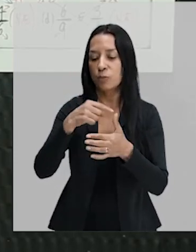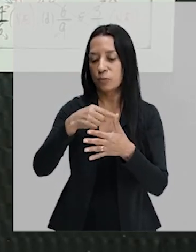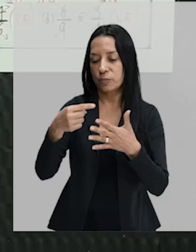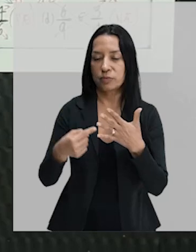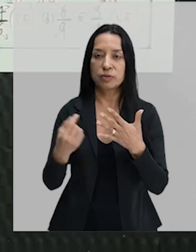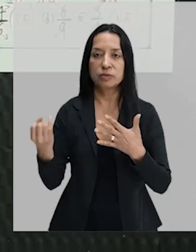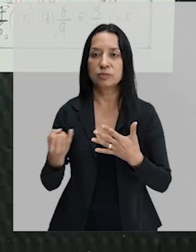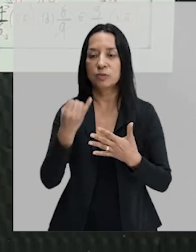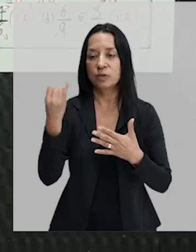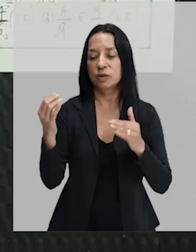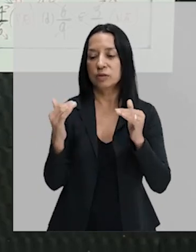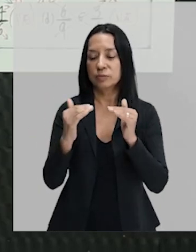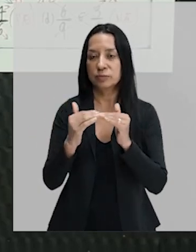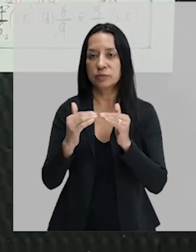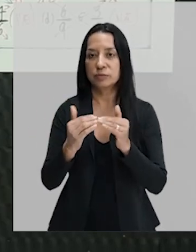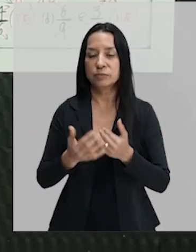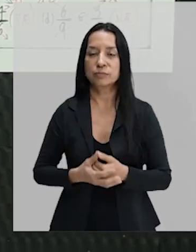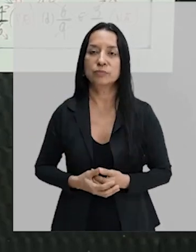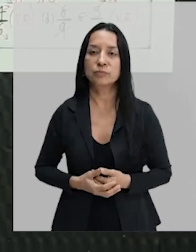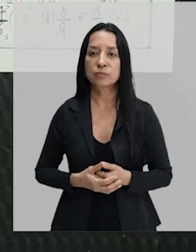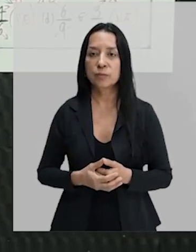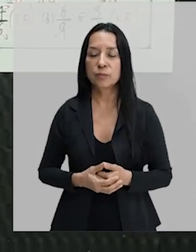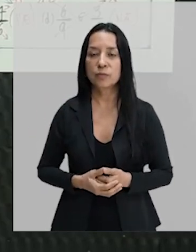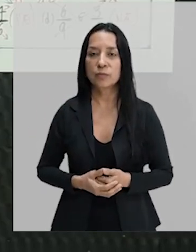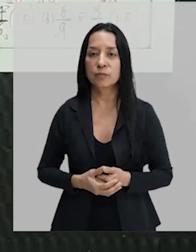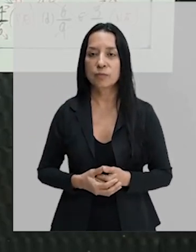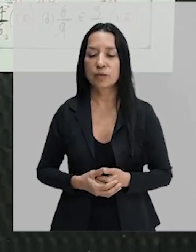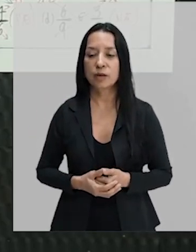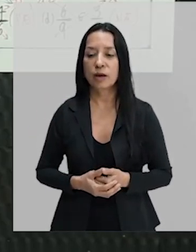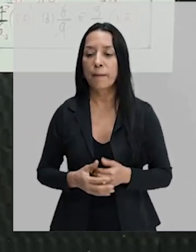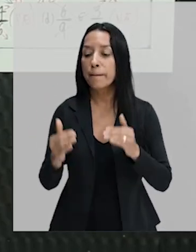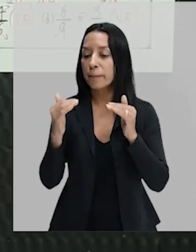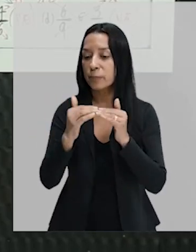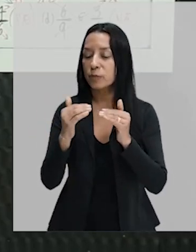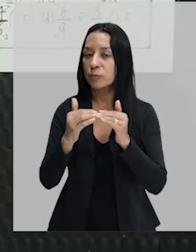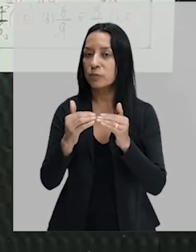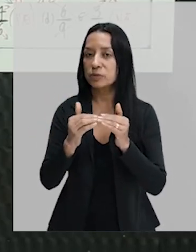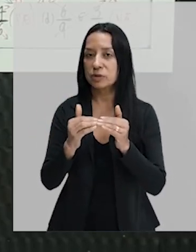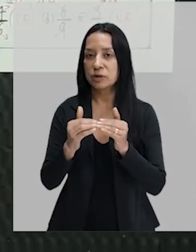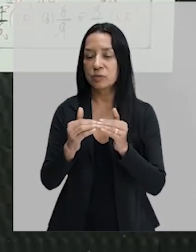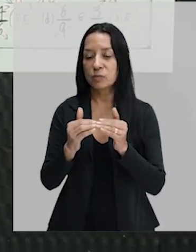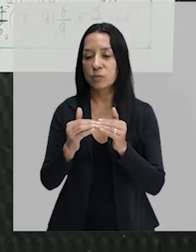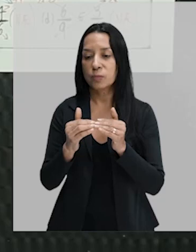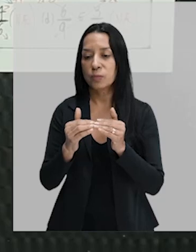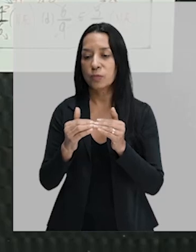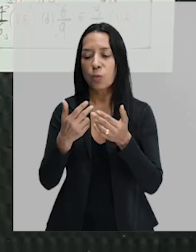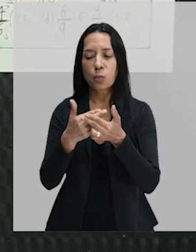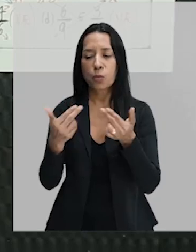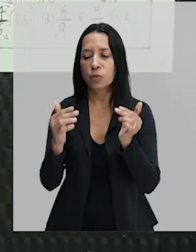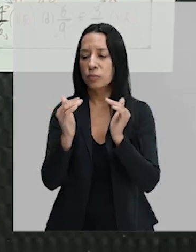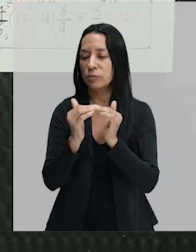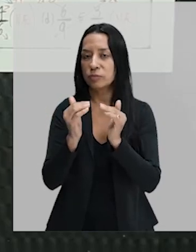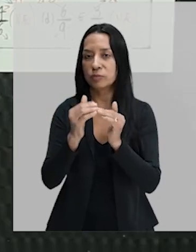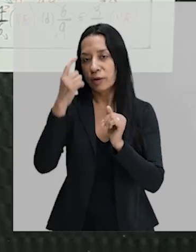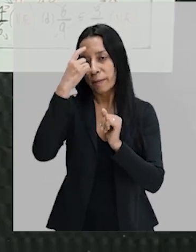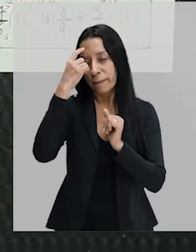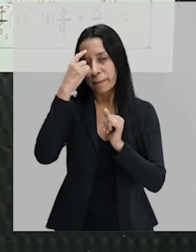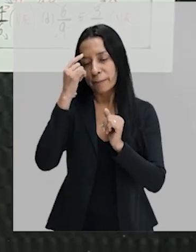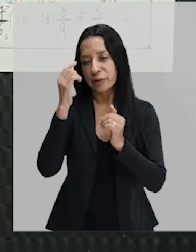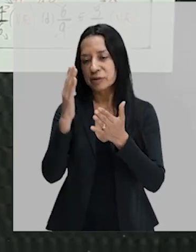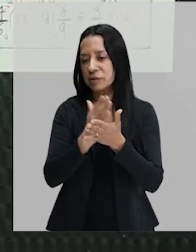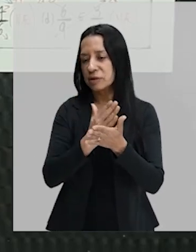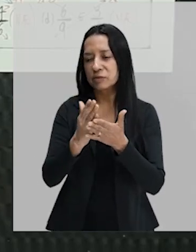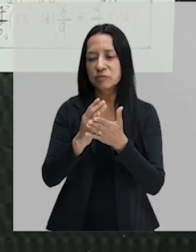propriedade fundamental da proporção. Turminha, assim, proporção, coisas proporcionais, a gente pensa que às vezes está